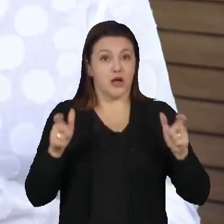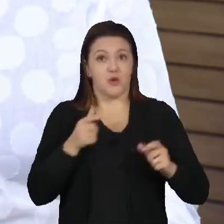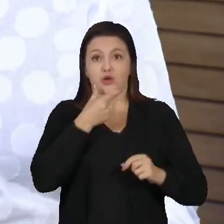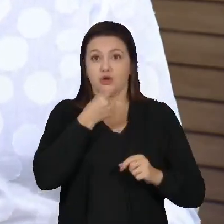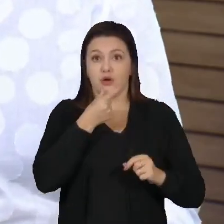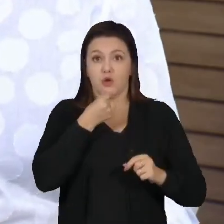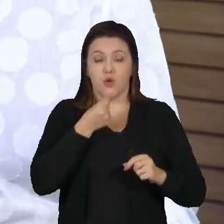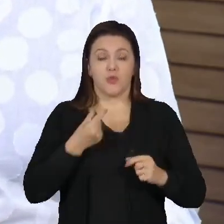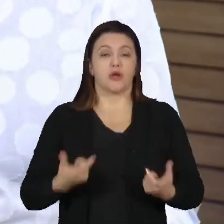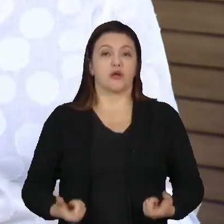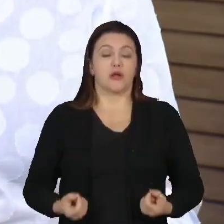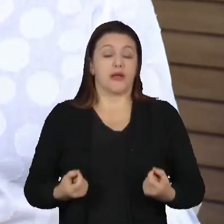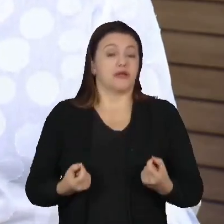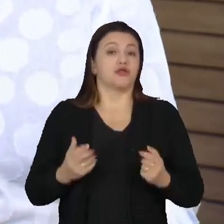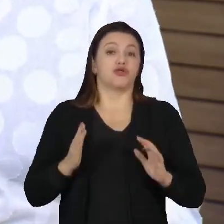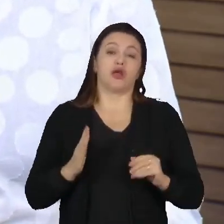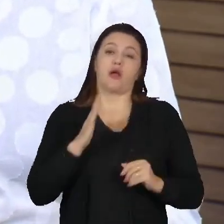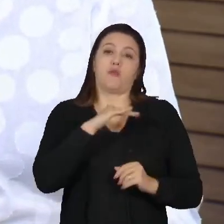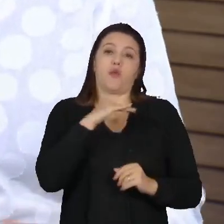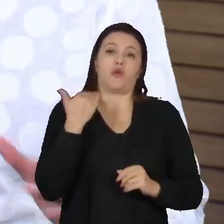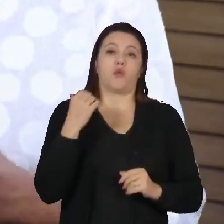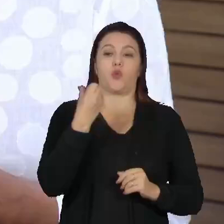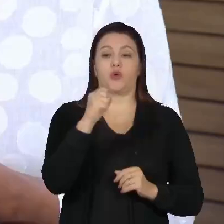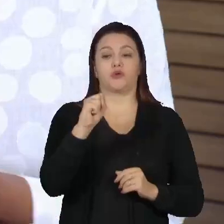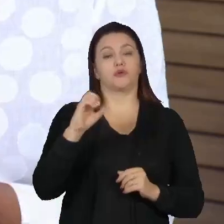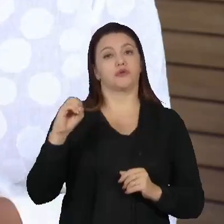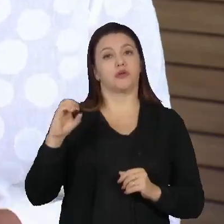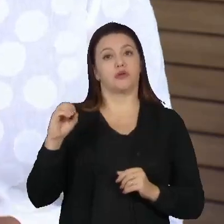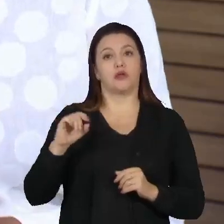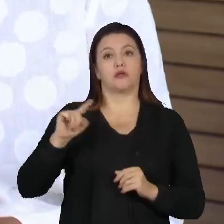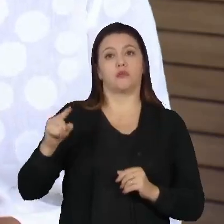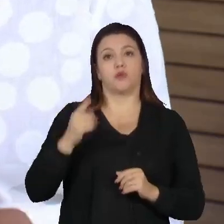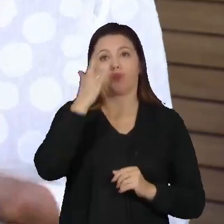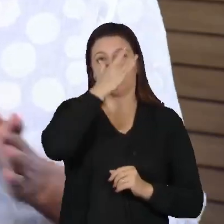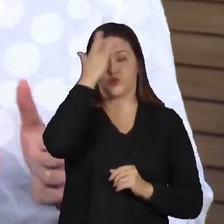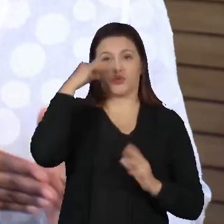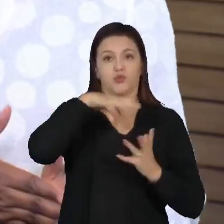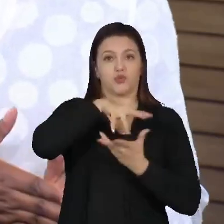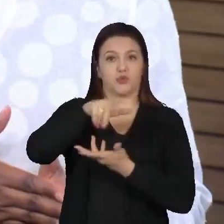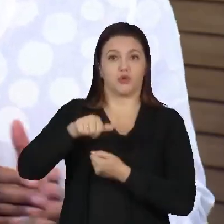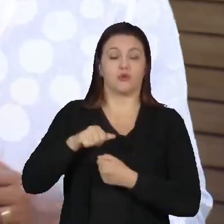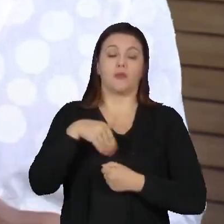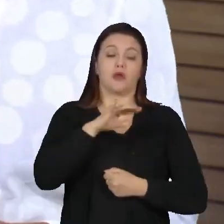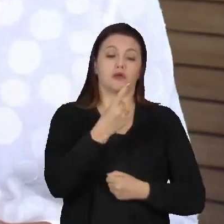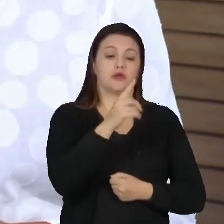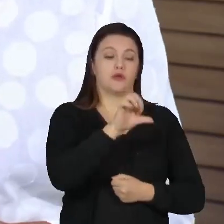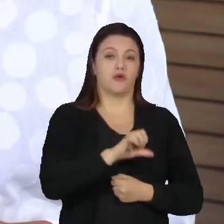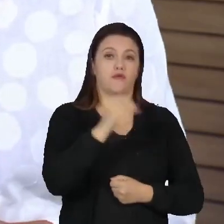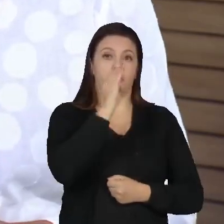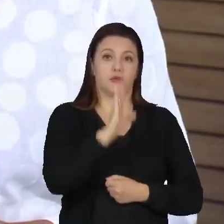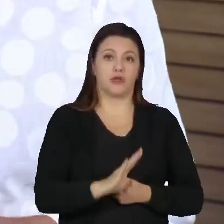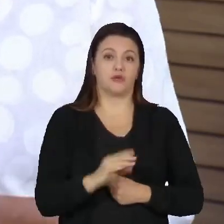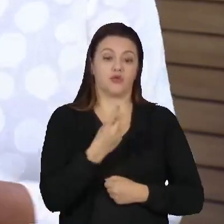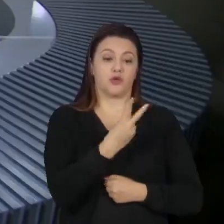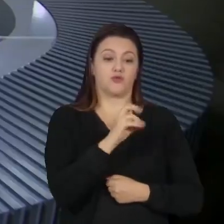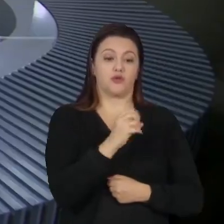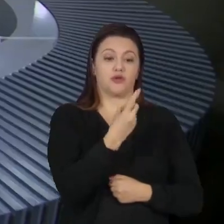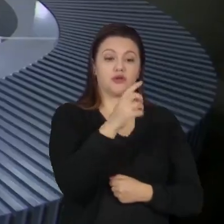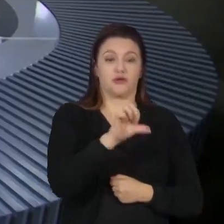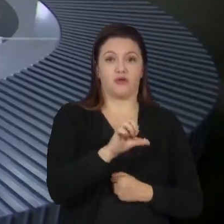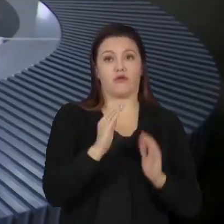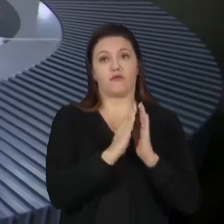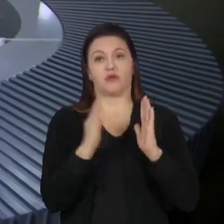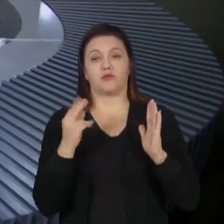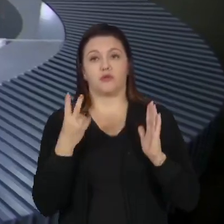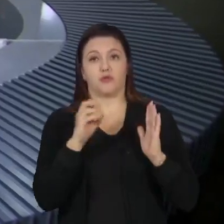bexiga matou 800 mil pessoas no mundo e mais de 19 mil no Brasil, de 2019 a 2022. A